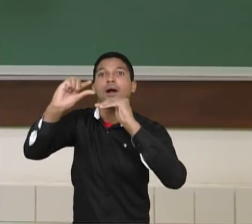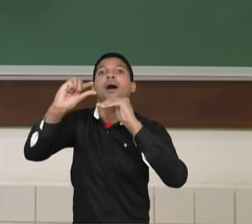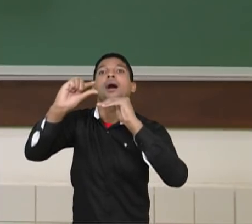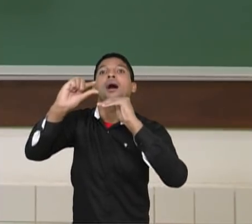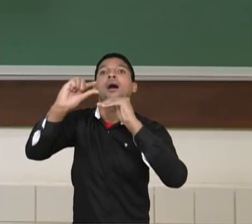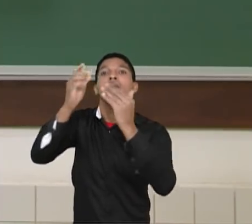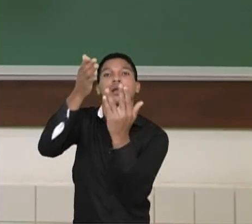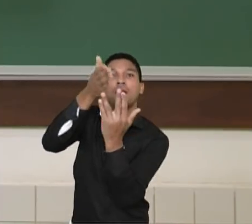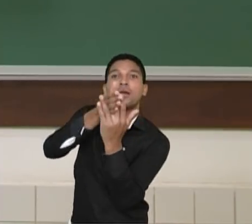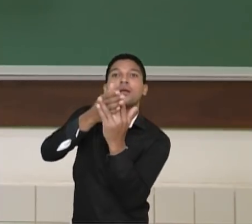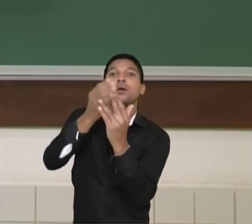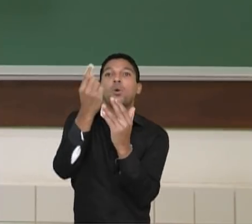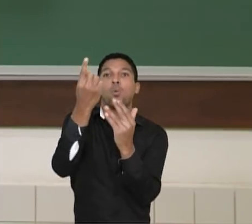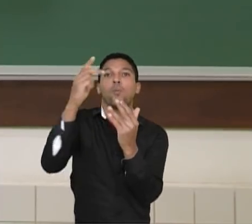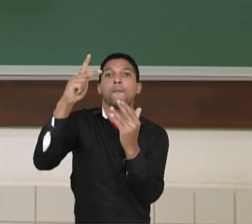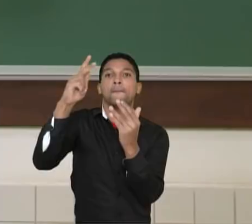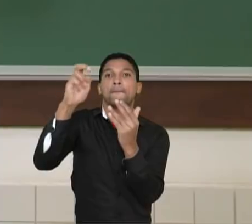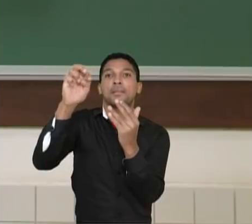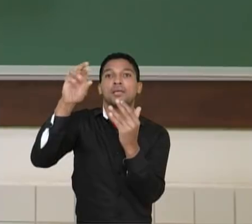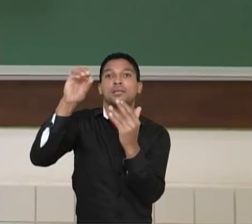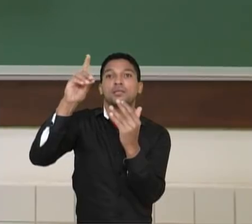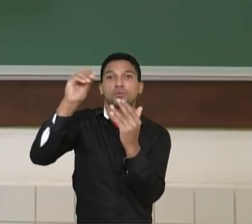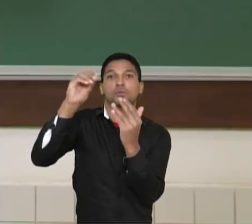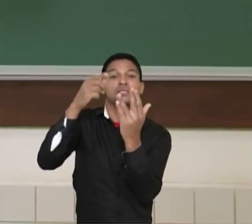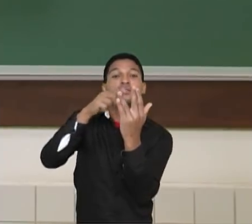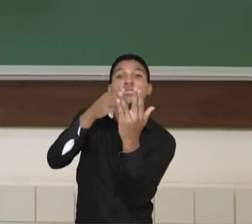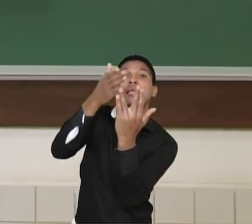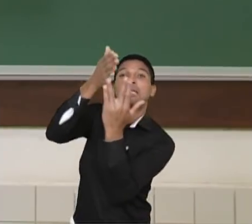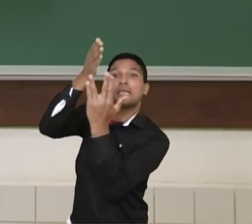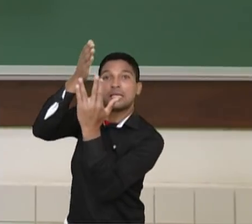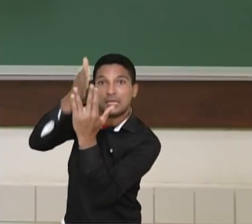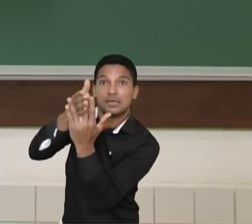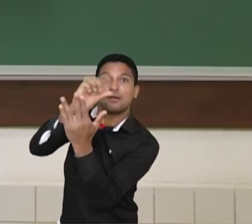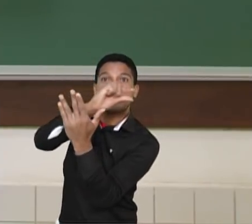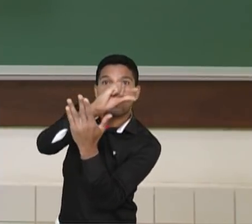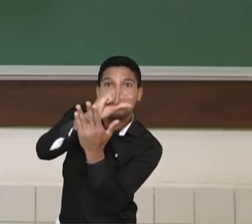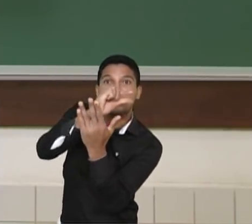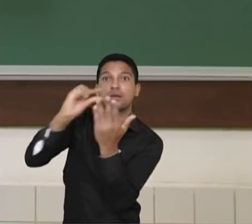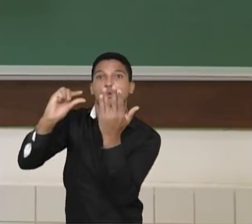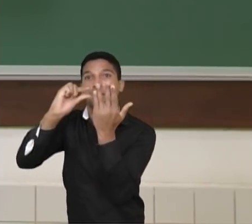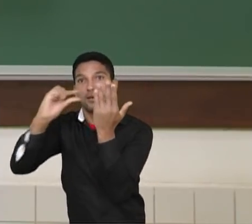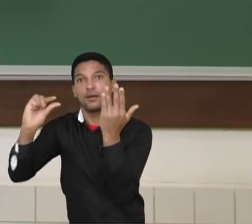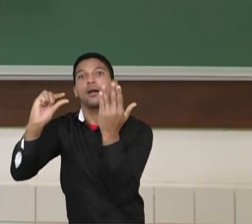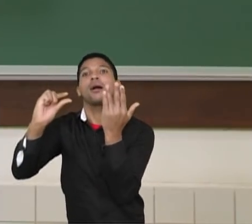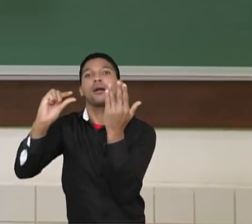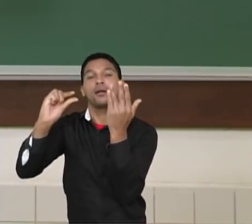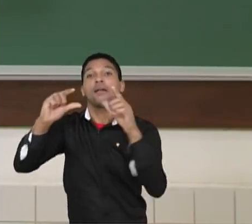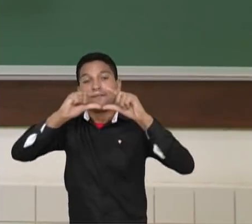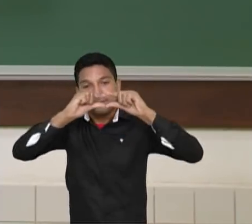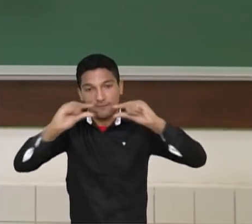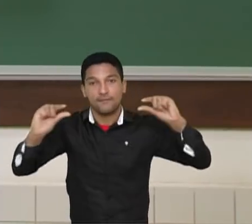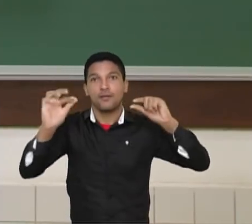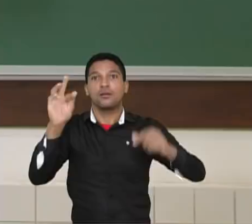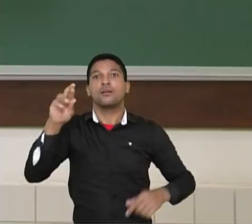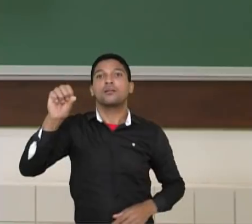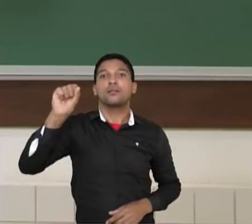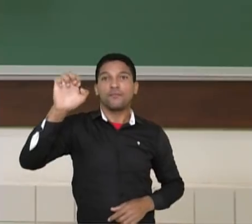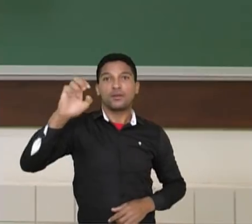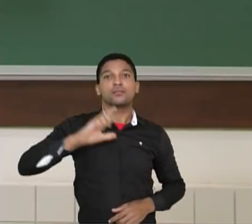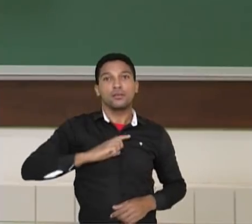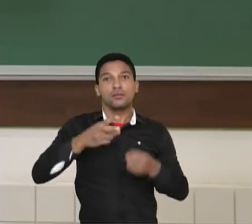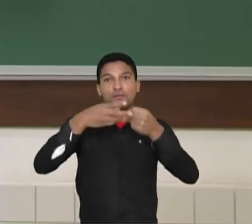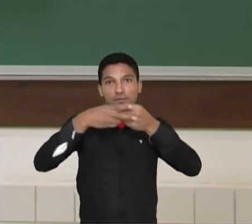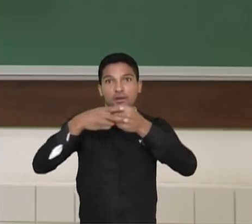oração, por consequência, eu tenho também uma frase formada. Só que essa frase, nesse caso, é uma frase que possui